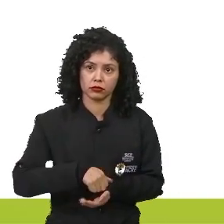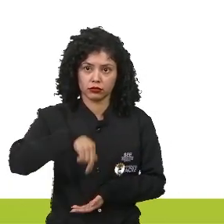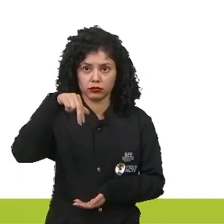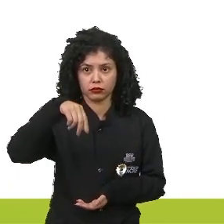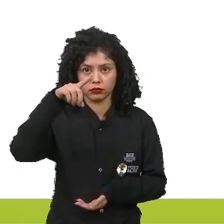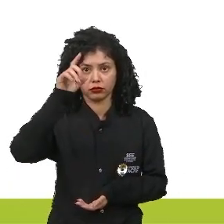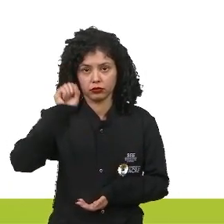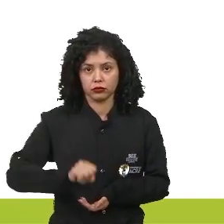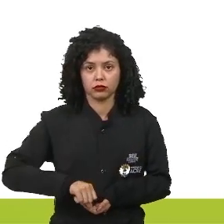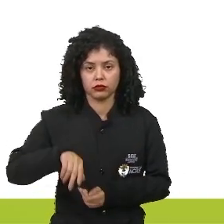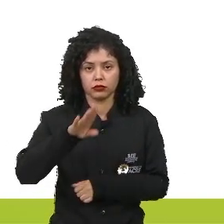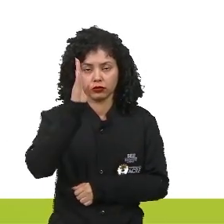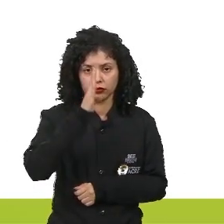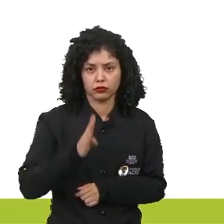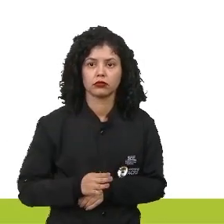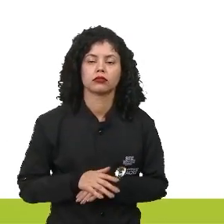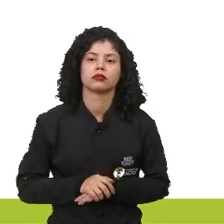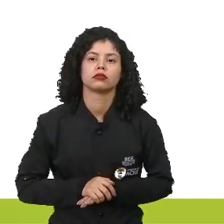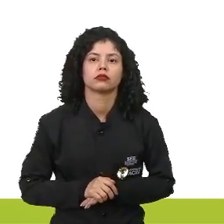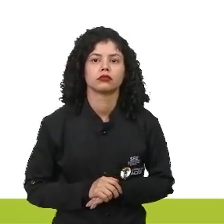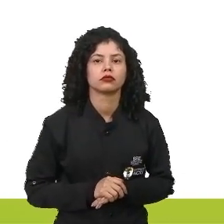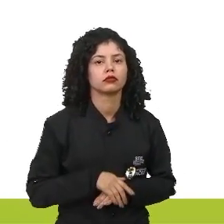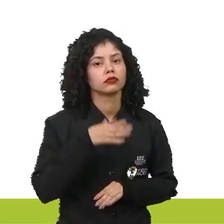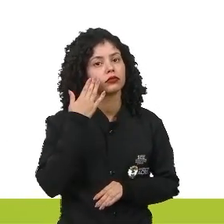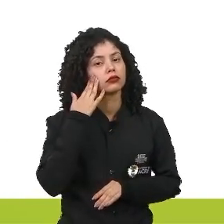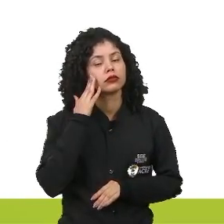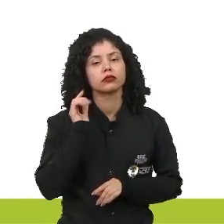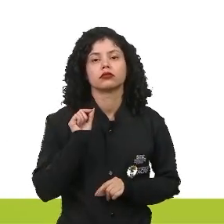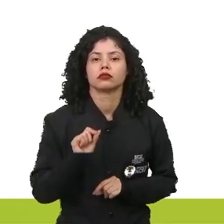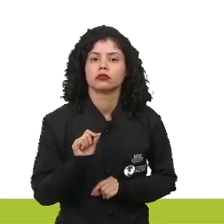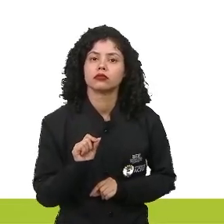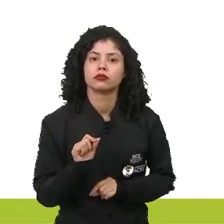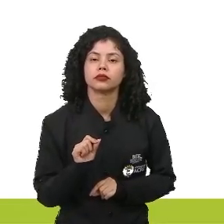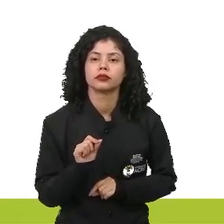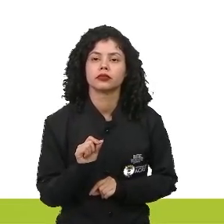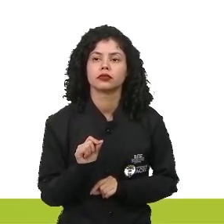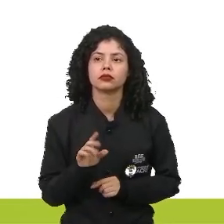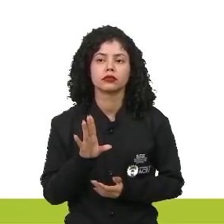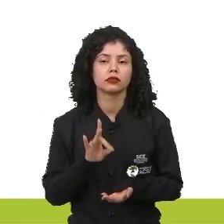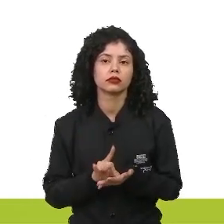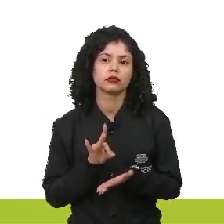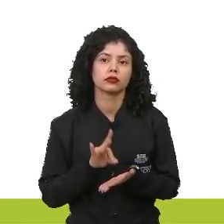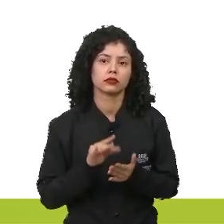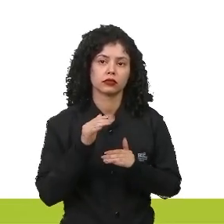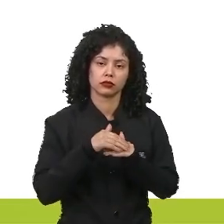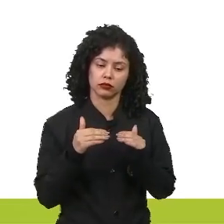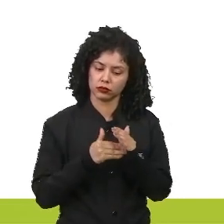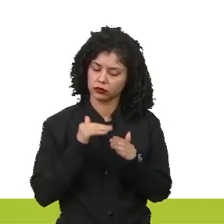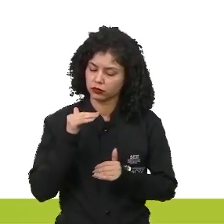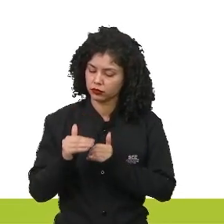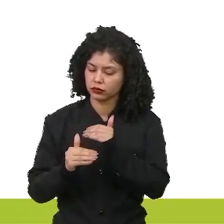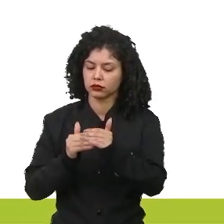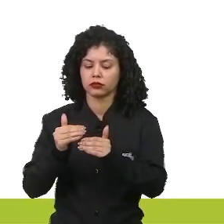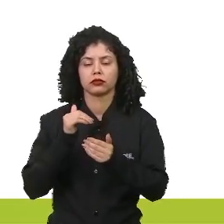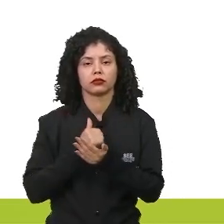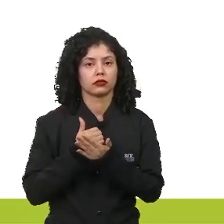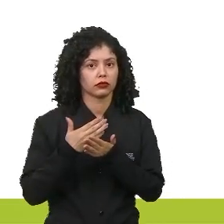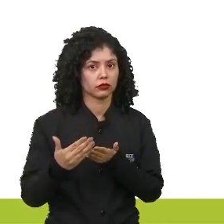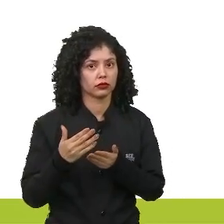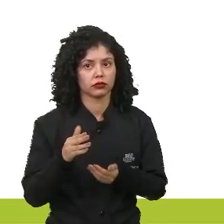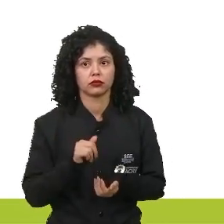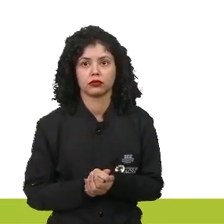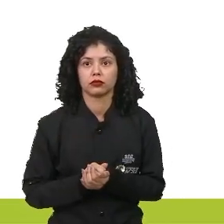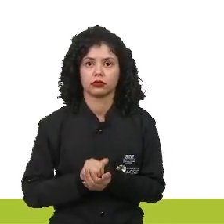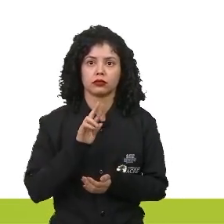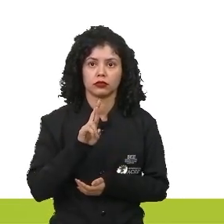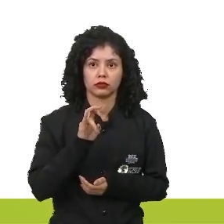Nordeste e no Sul do Brasil. Bom, aqui você precisa entender o que foi de fato, todo o processo de início da República no